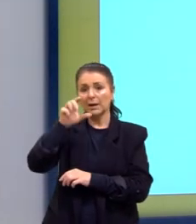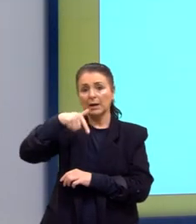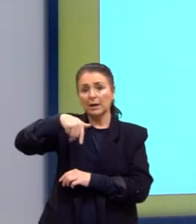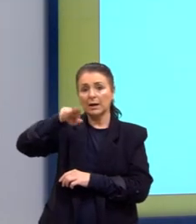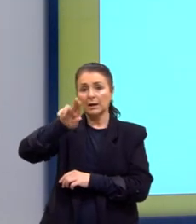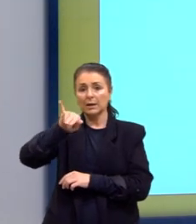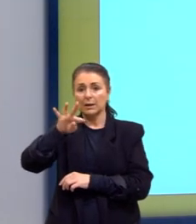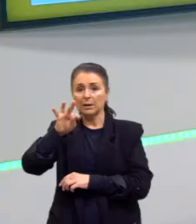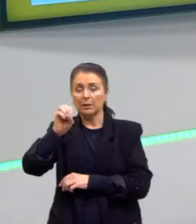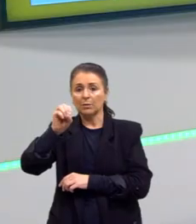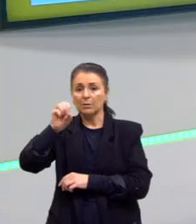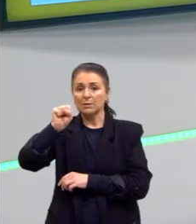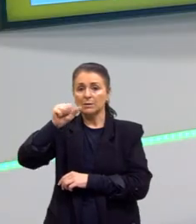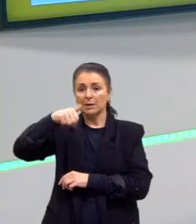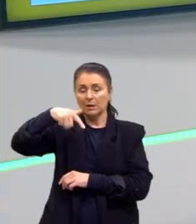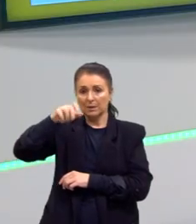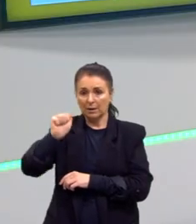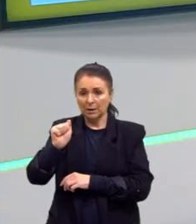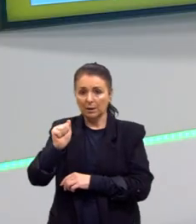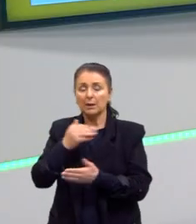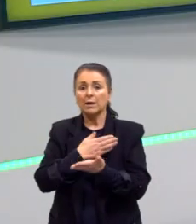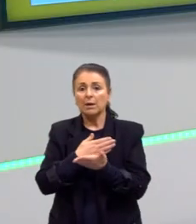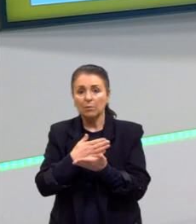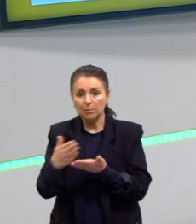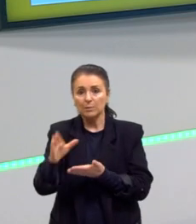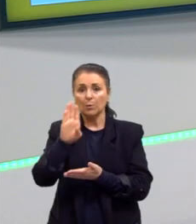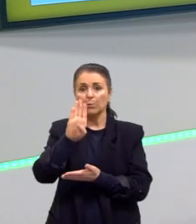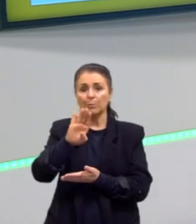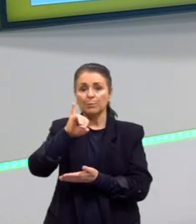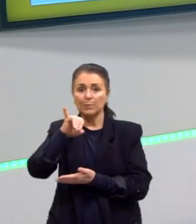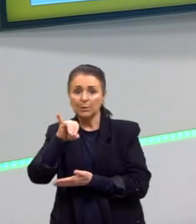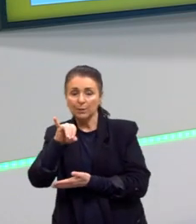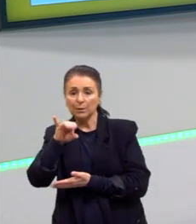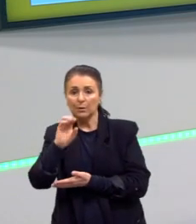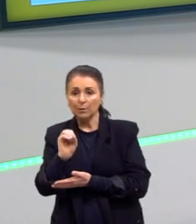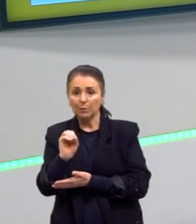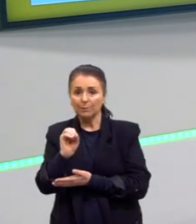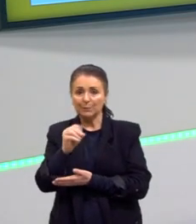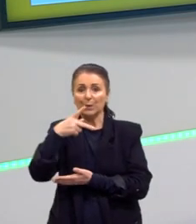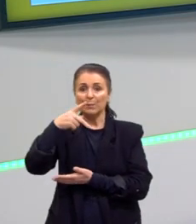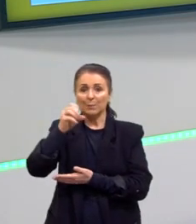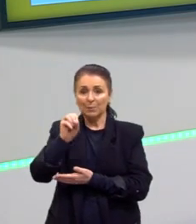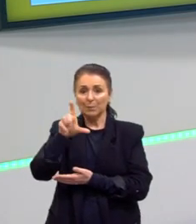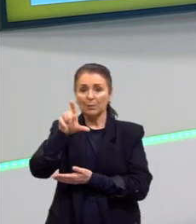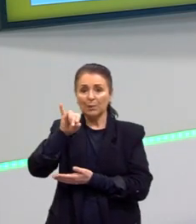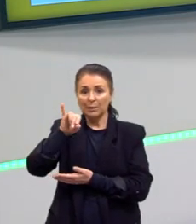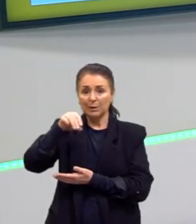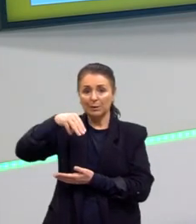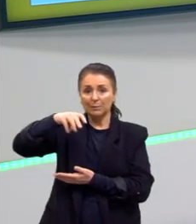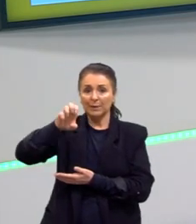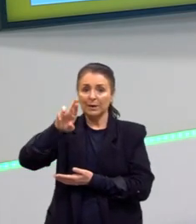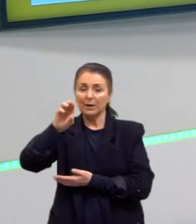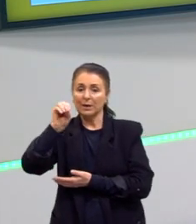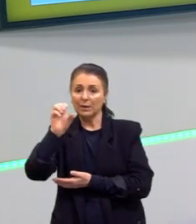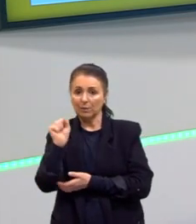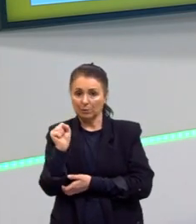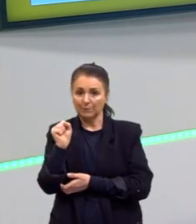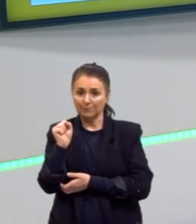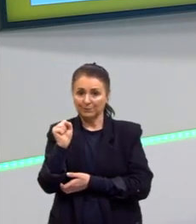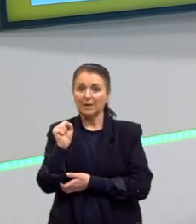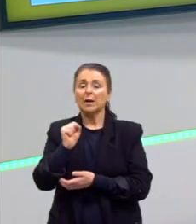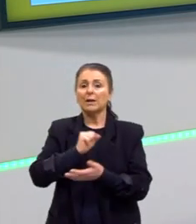né eu formei um biopolímero aí que é biodegradável toda essa questão aí da química ver eles enfim que é